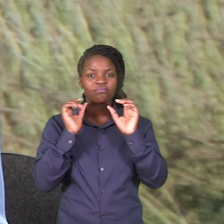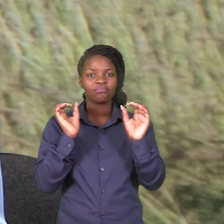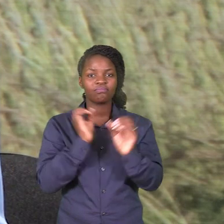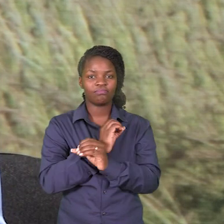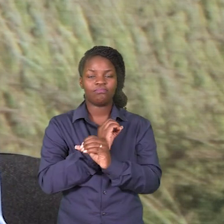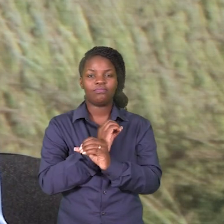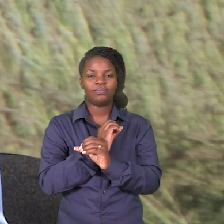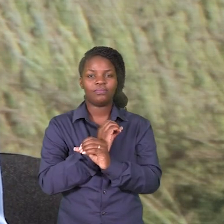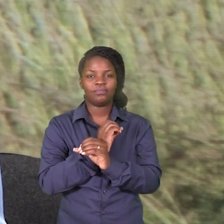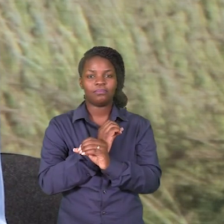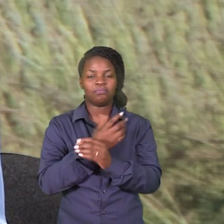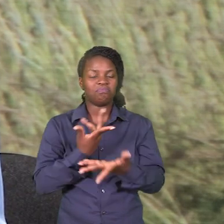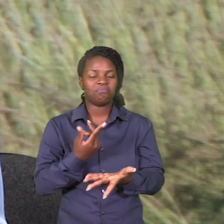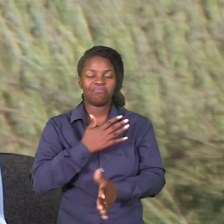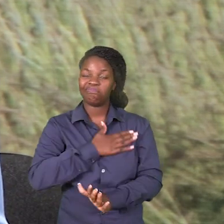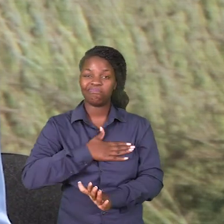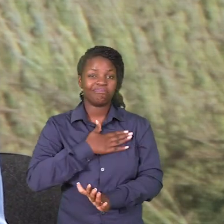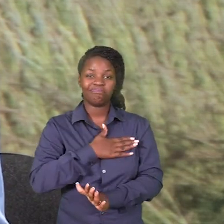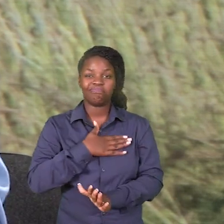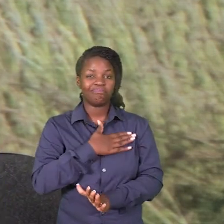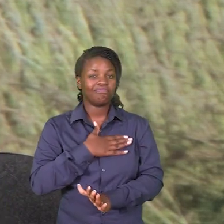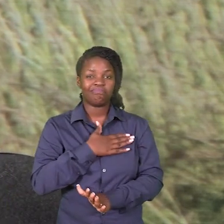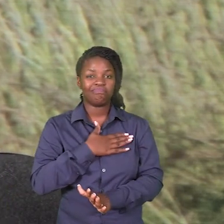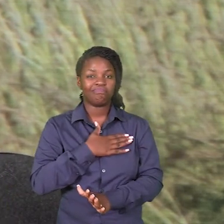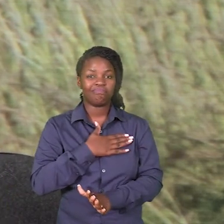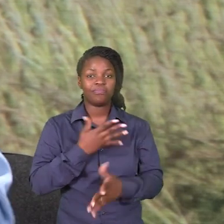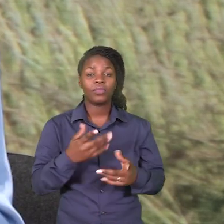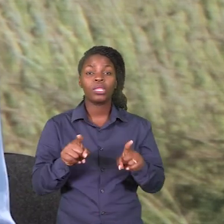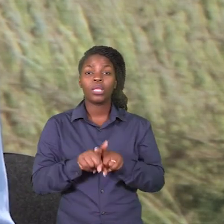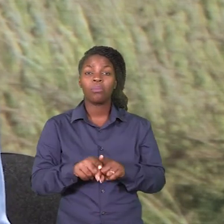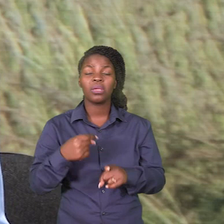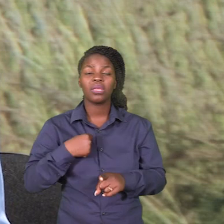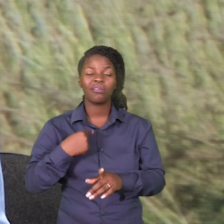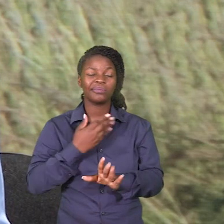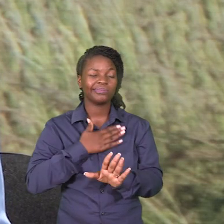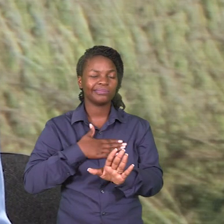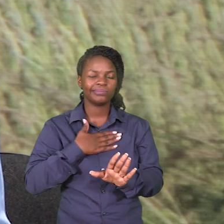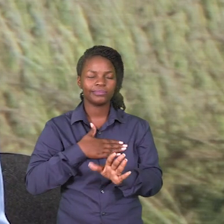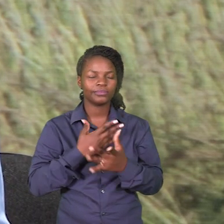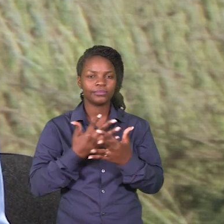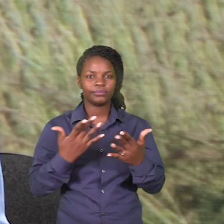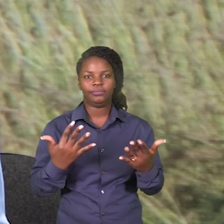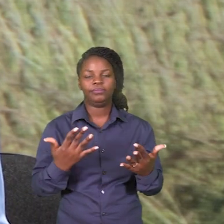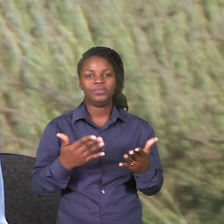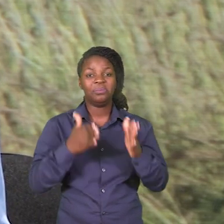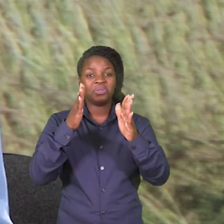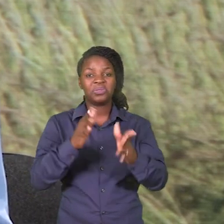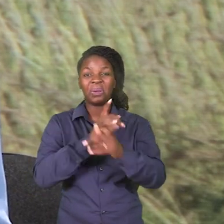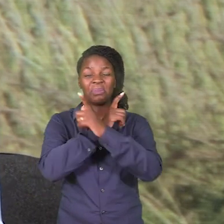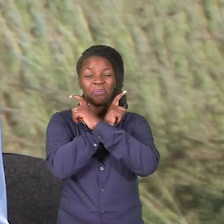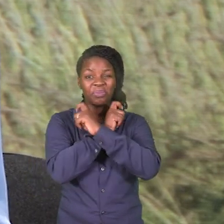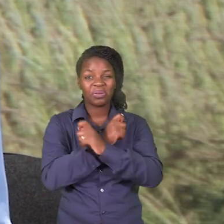eh no nosso país é lamentável é lamentável também o fato de não